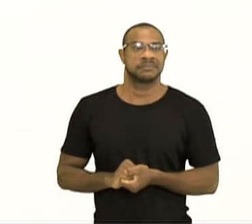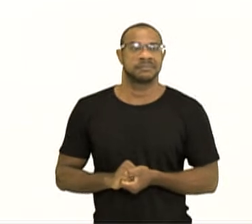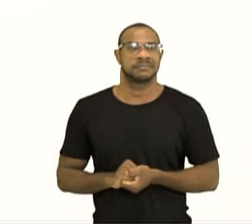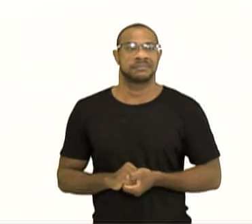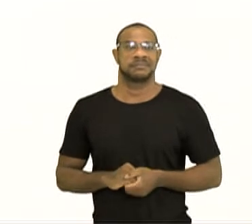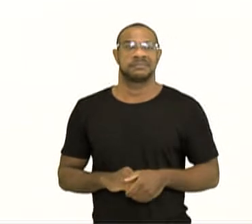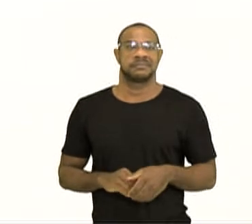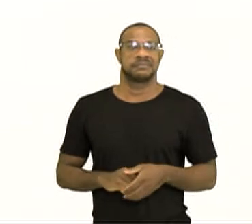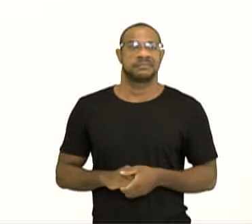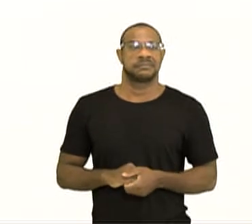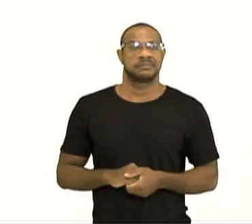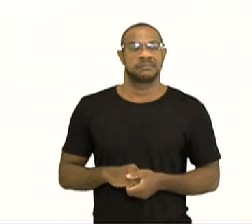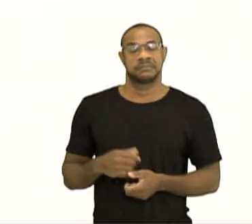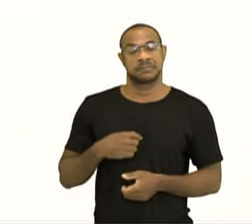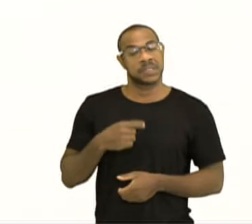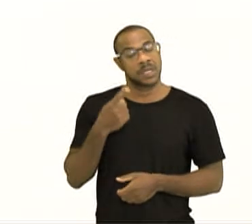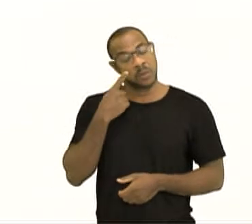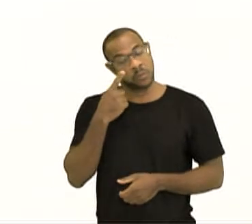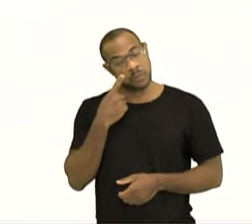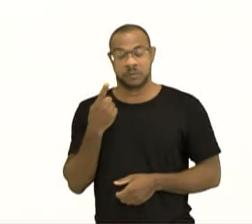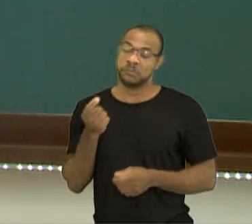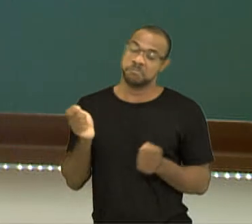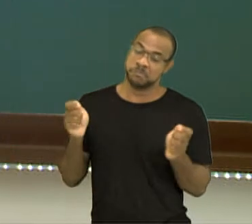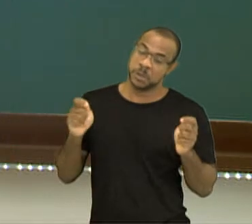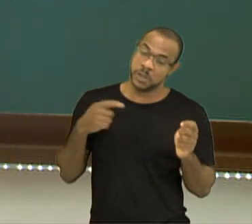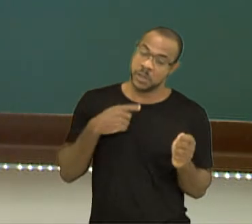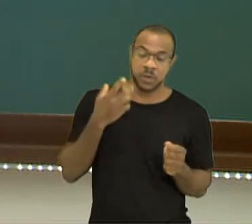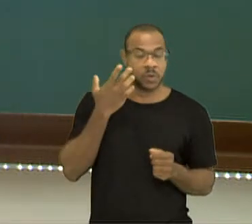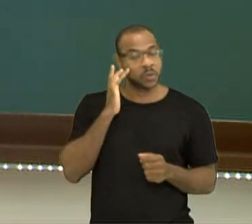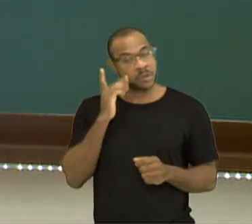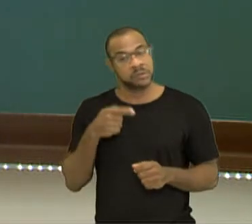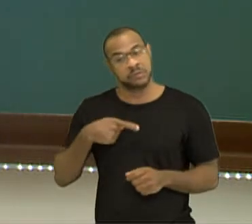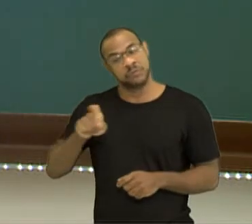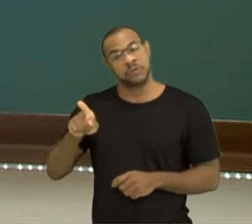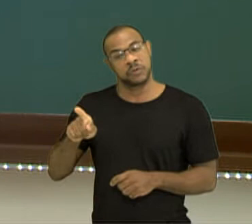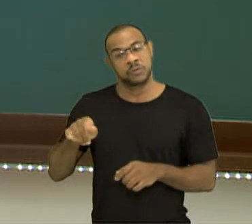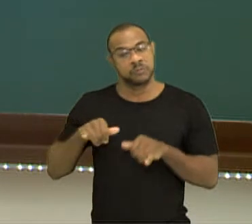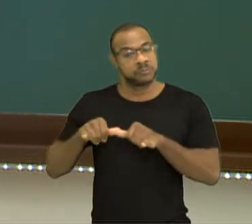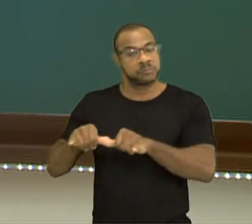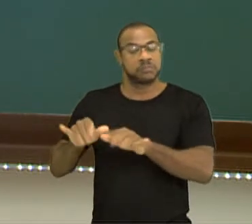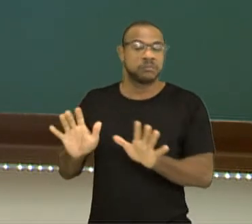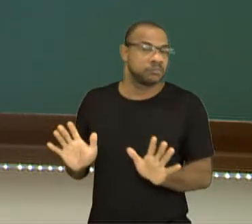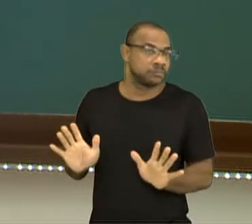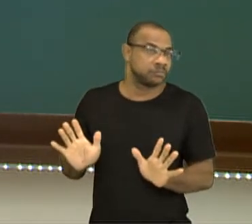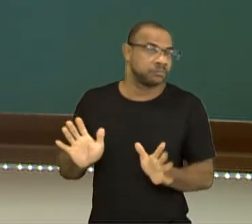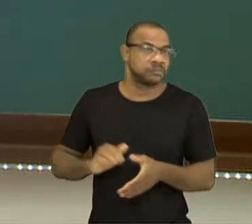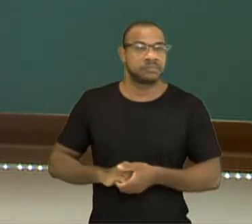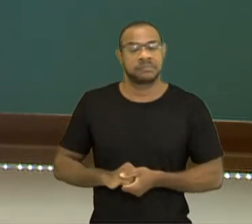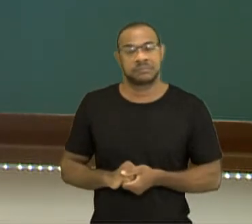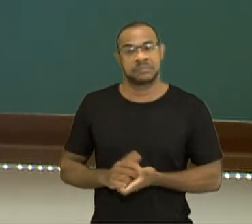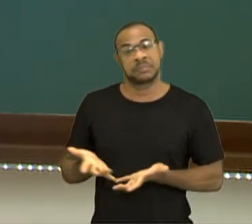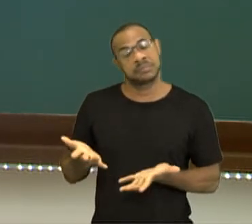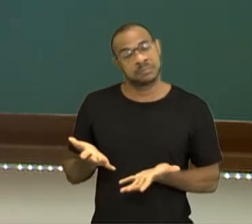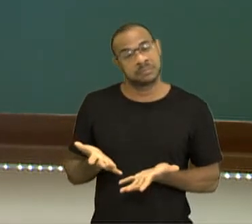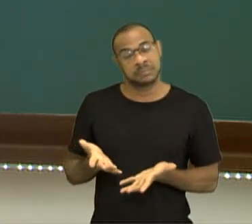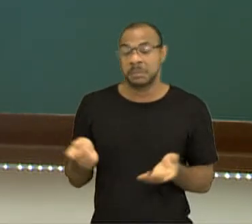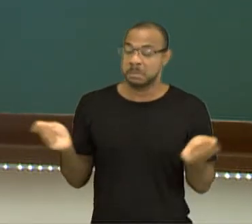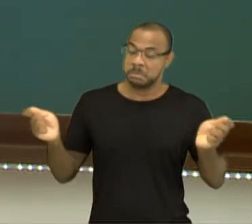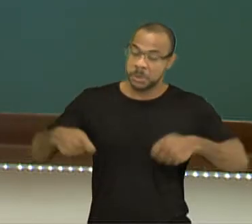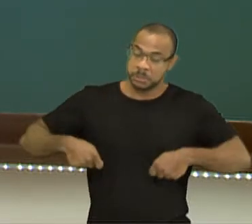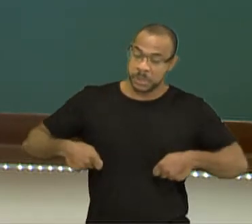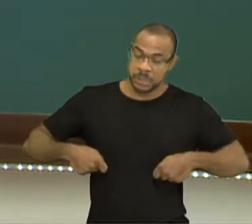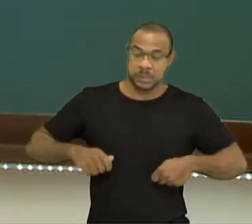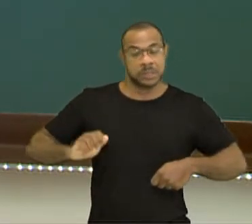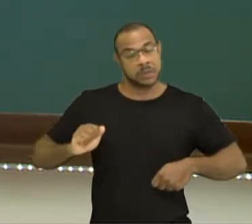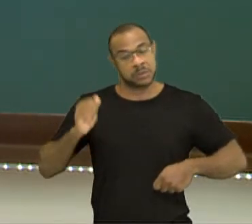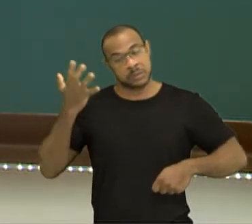supermarket. Ele deve ter ido ao mercado. A pessoa não está afirmando 100% de certeza, ela está jogando ali uma hipótese, uma possibilidade do que